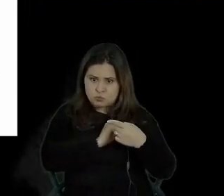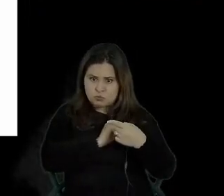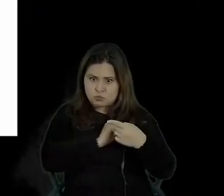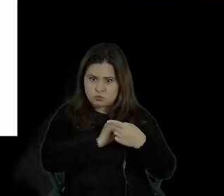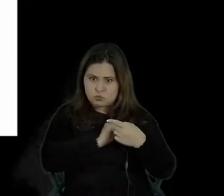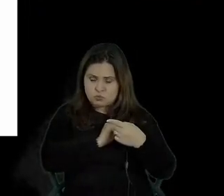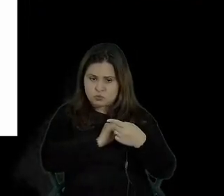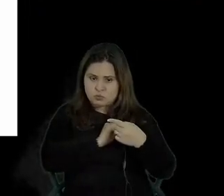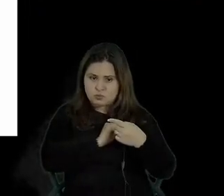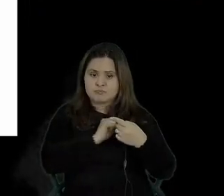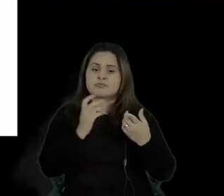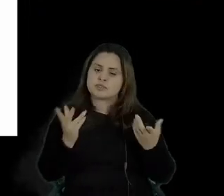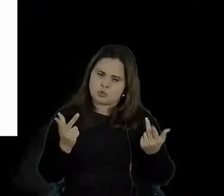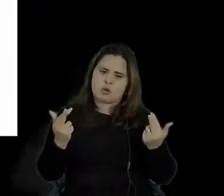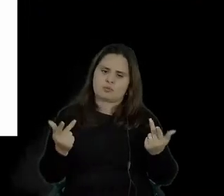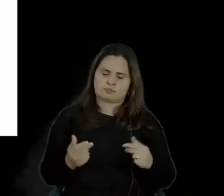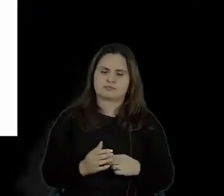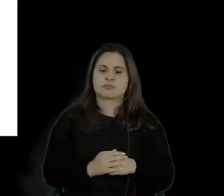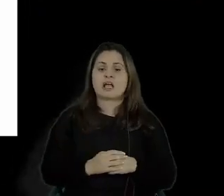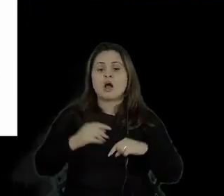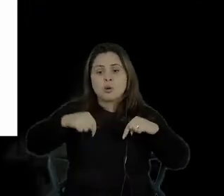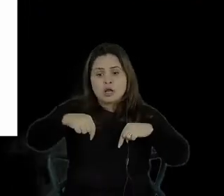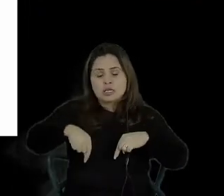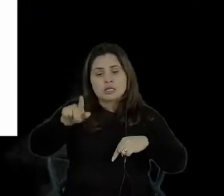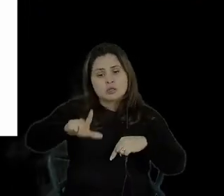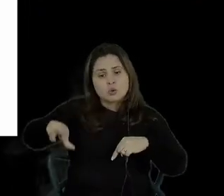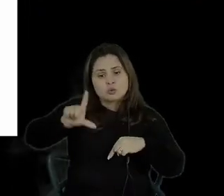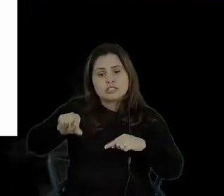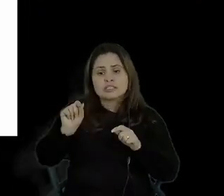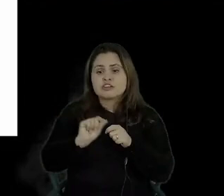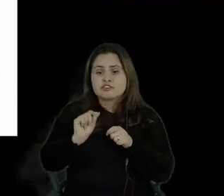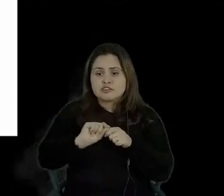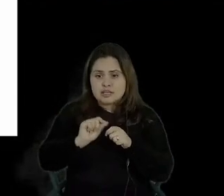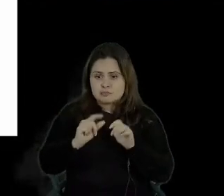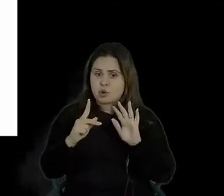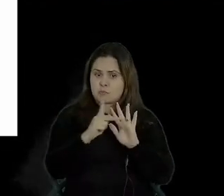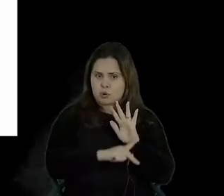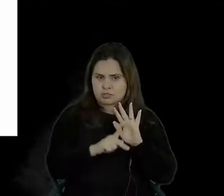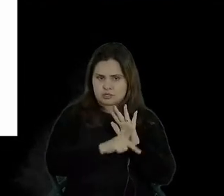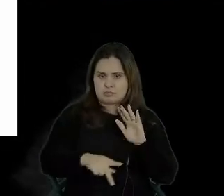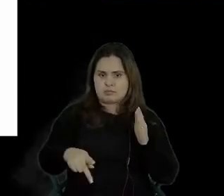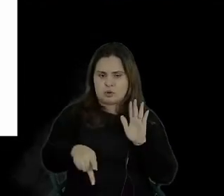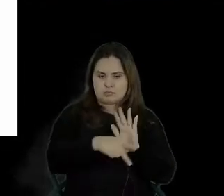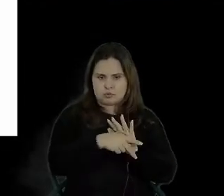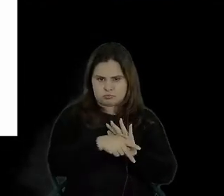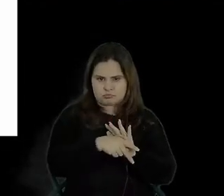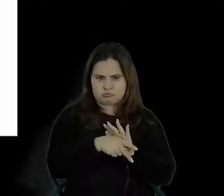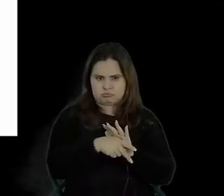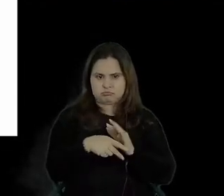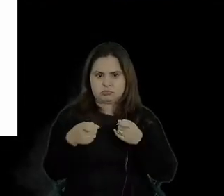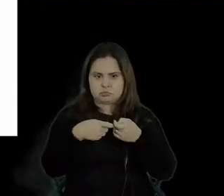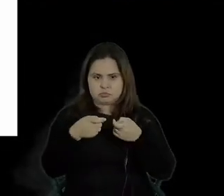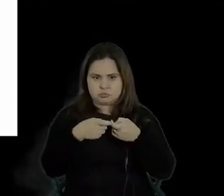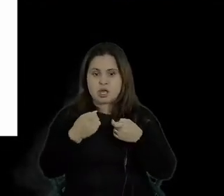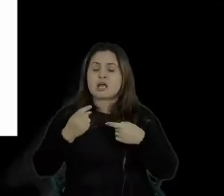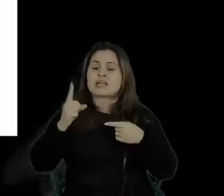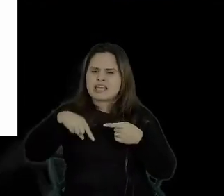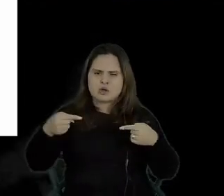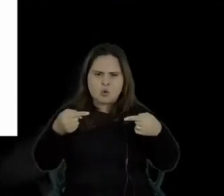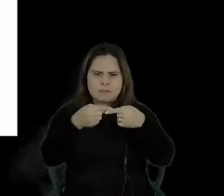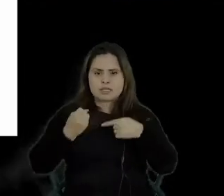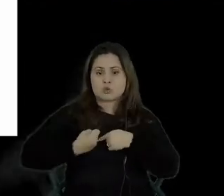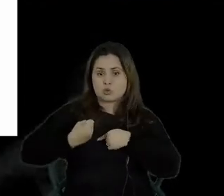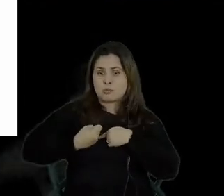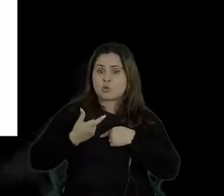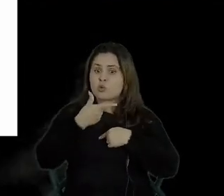Então foi feito, em Londrina, uma proposta de planejamento cirúrgico baseada em estudos numéricos, que a gente consegue